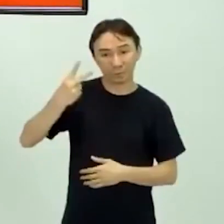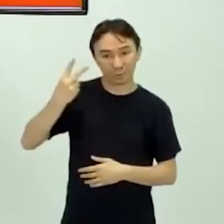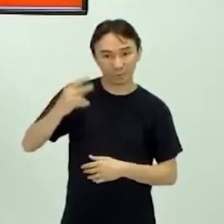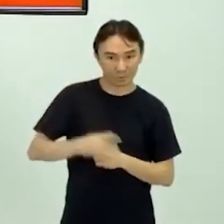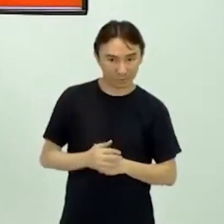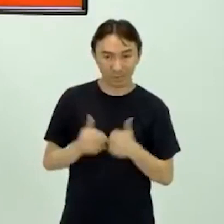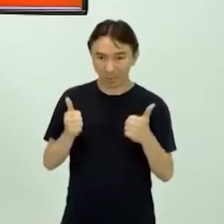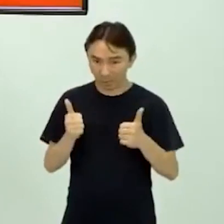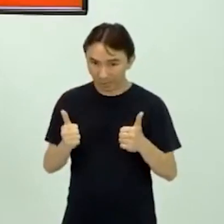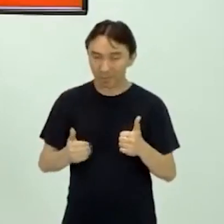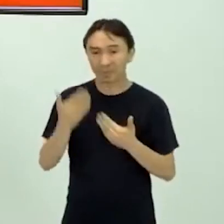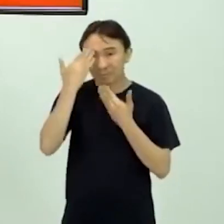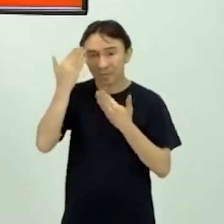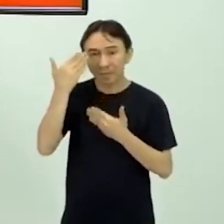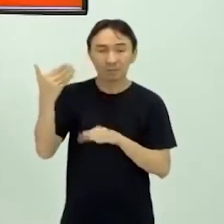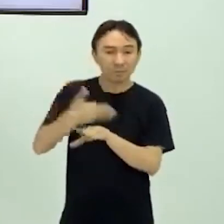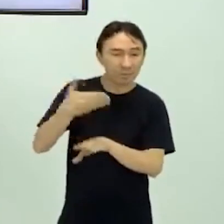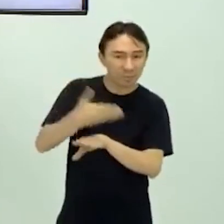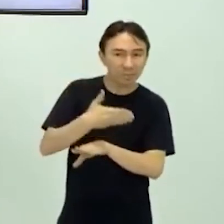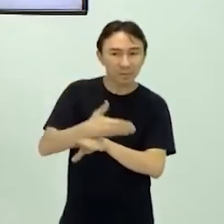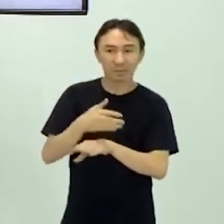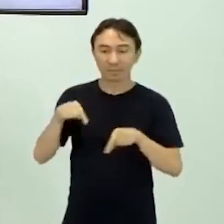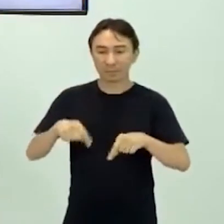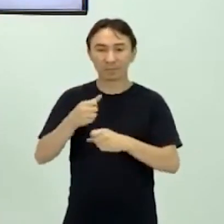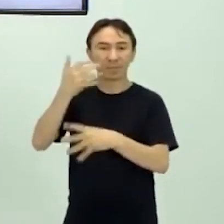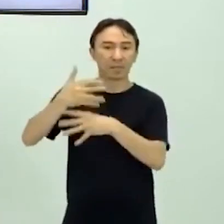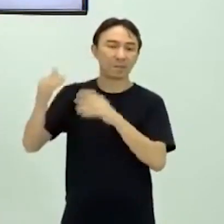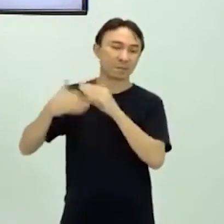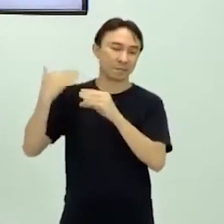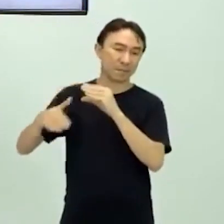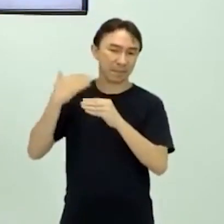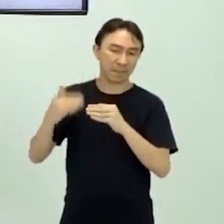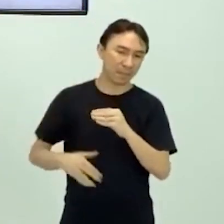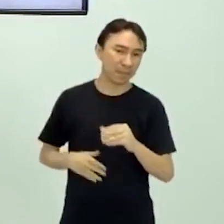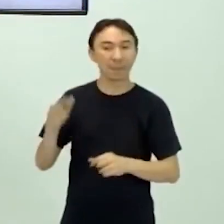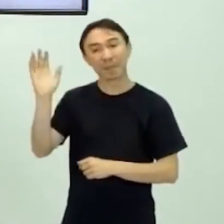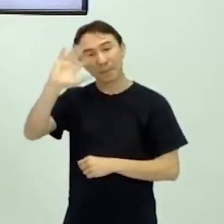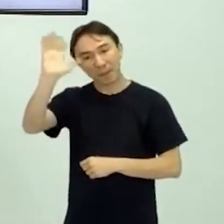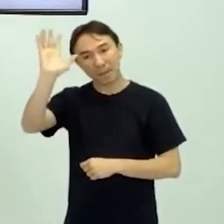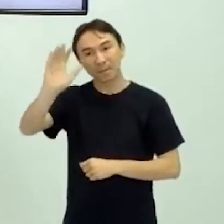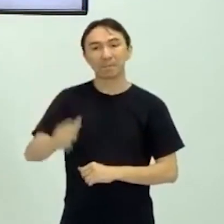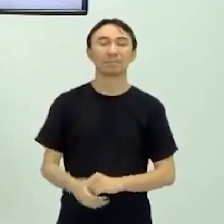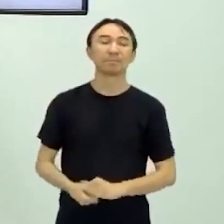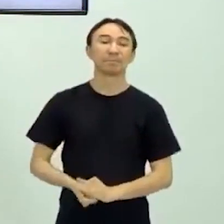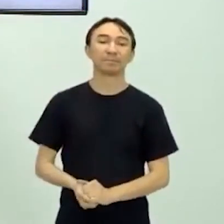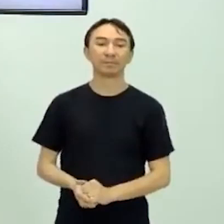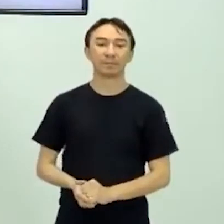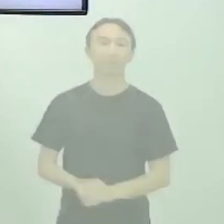aí pela participação dos professores e dos alunos no chat. Então, até a próxima. Um forte abraço a todos.